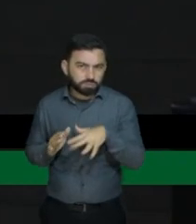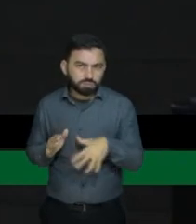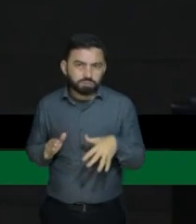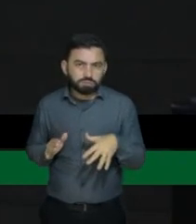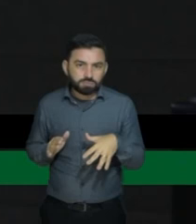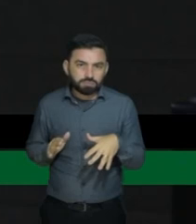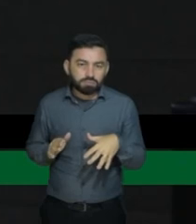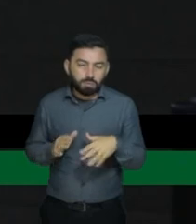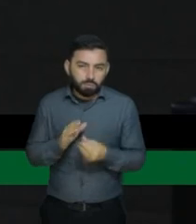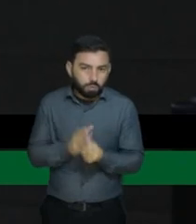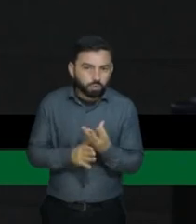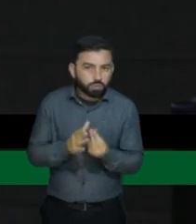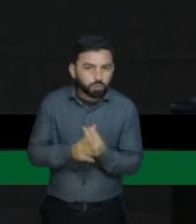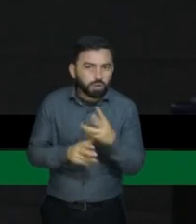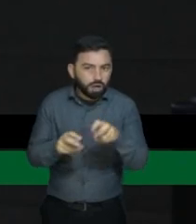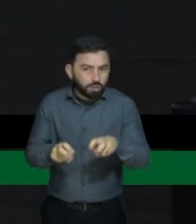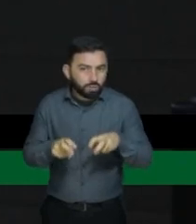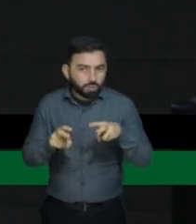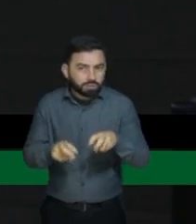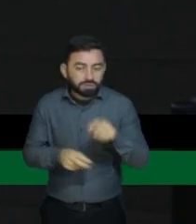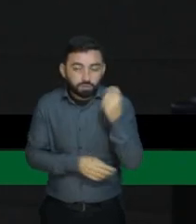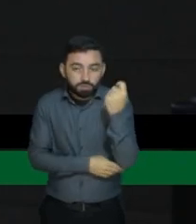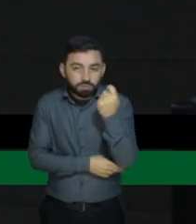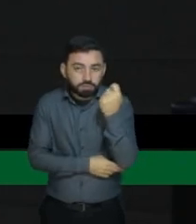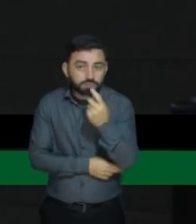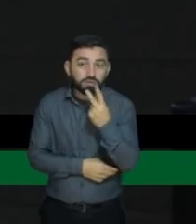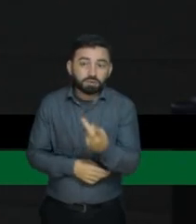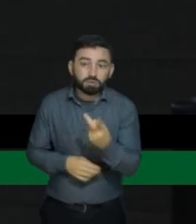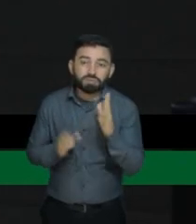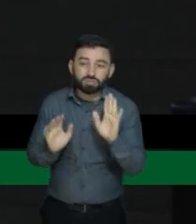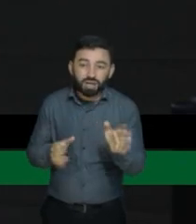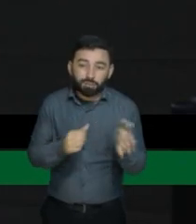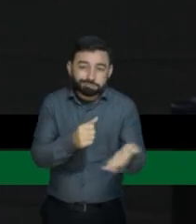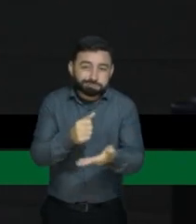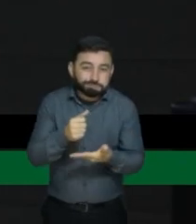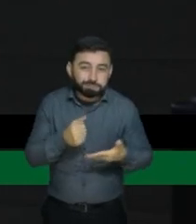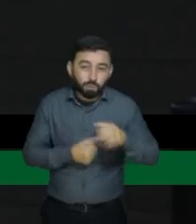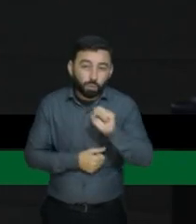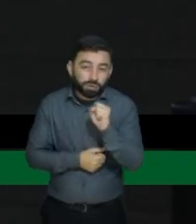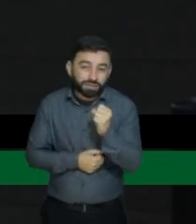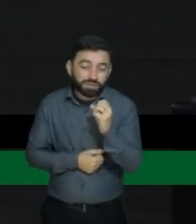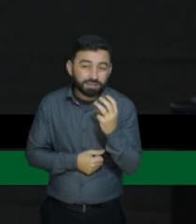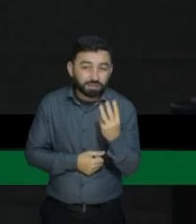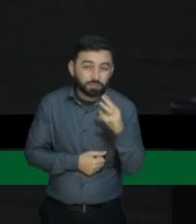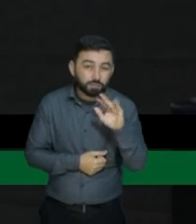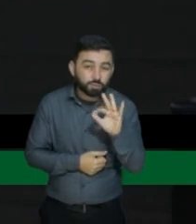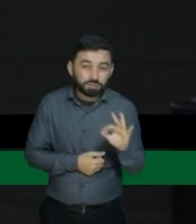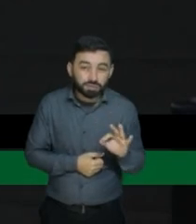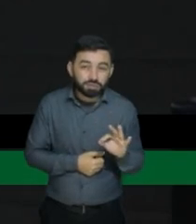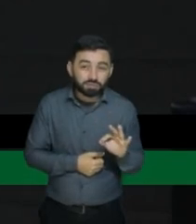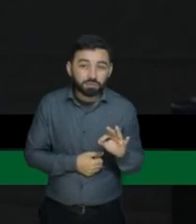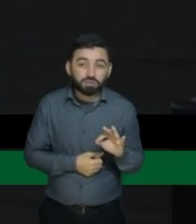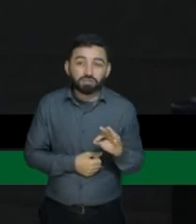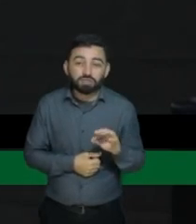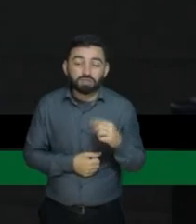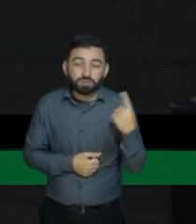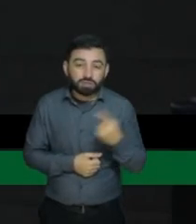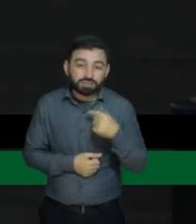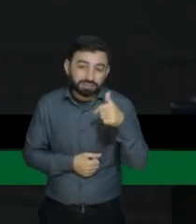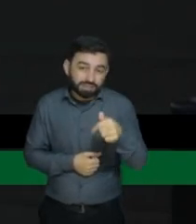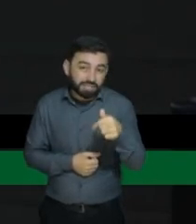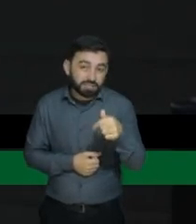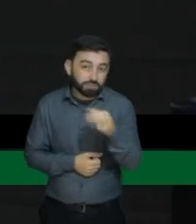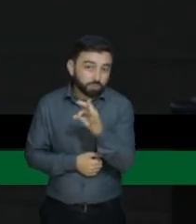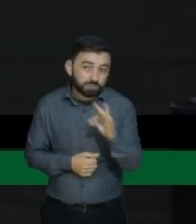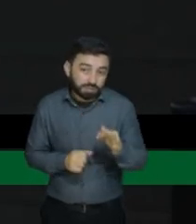os próprios produtores de arroz do estado do Rio Grande do Sul disseram: nós já colhemos 83% da safra, nós colhemos 7% a mais